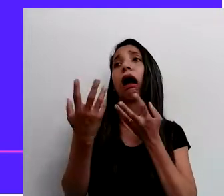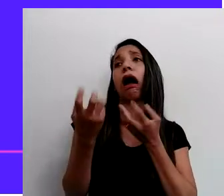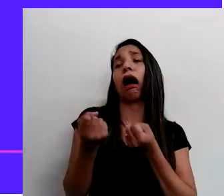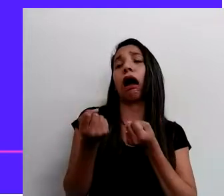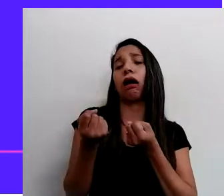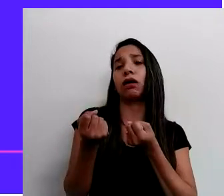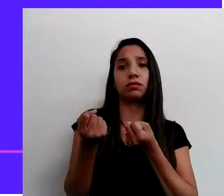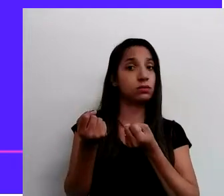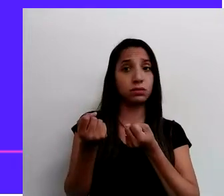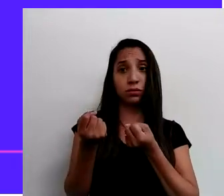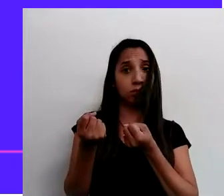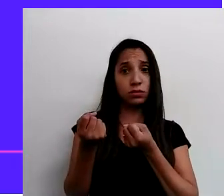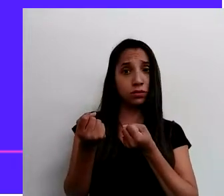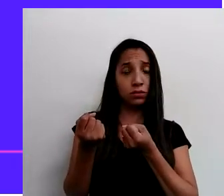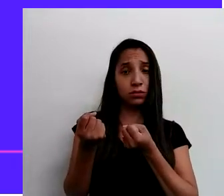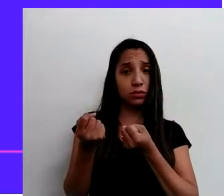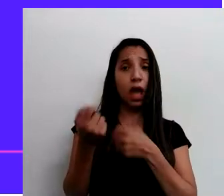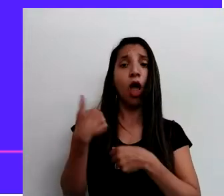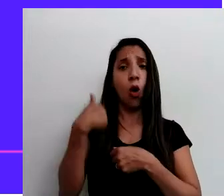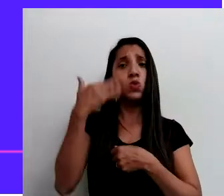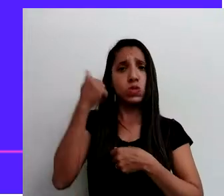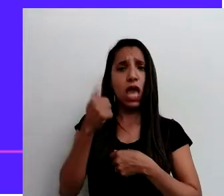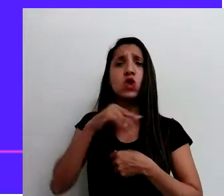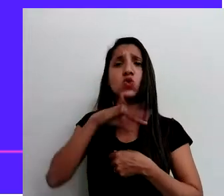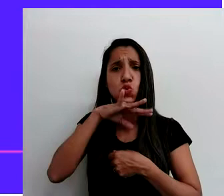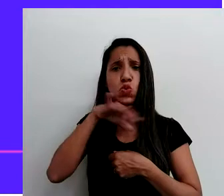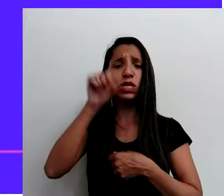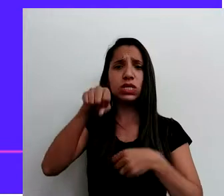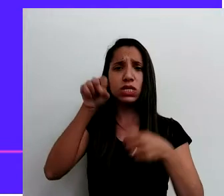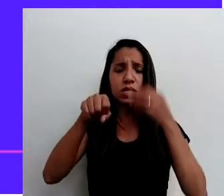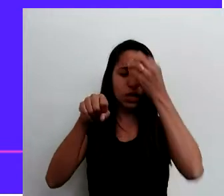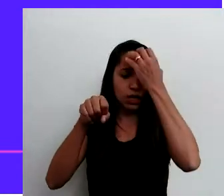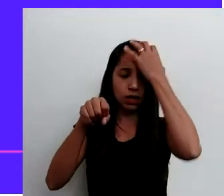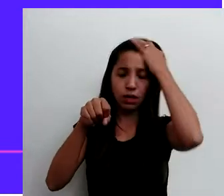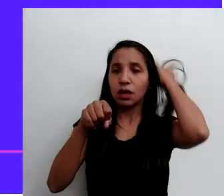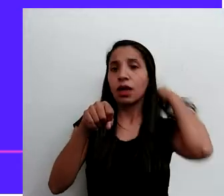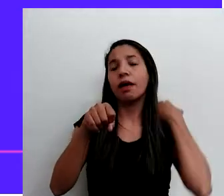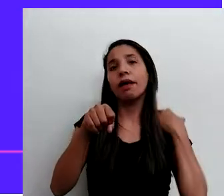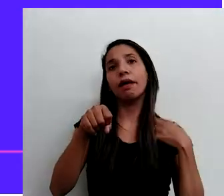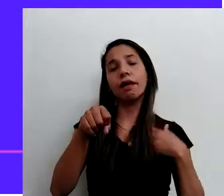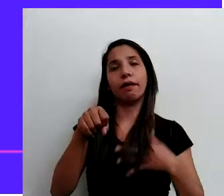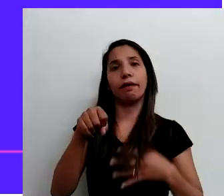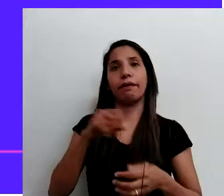E não tem nenhum problema também, assim, né, não é uma...